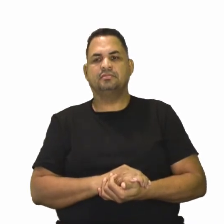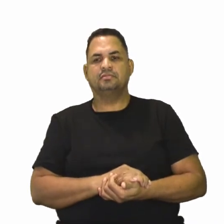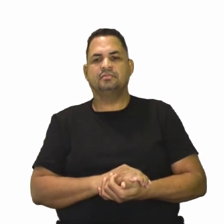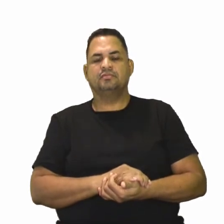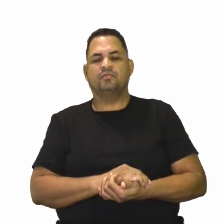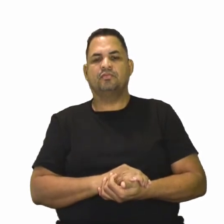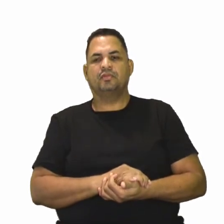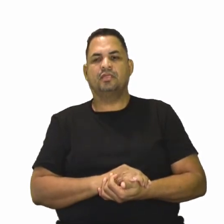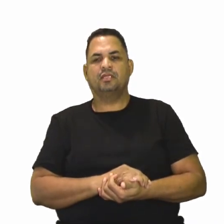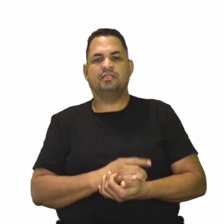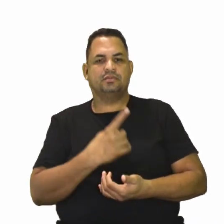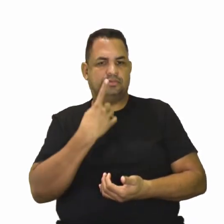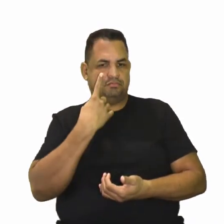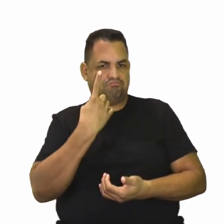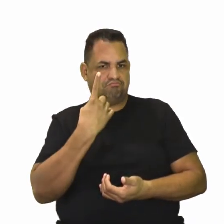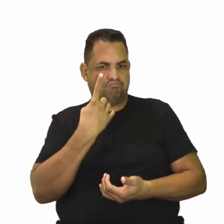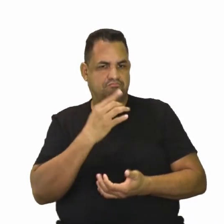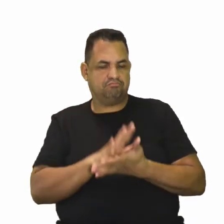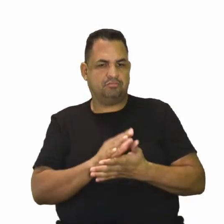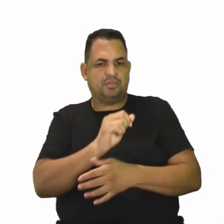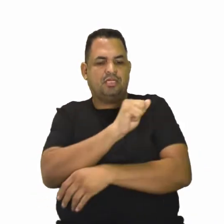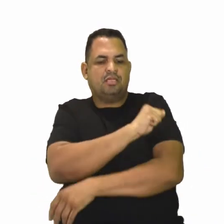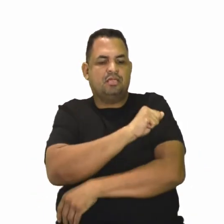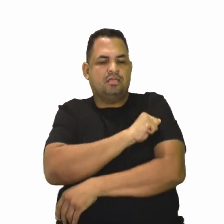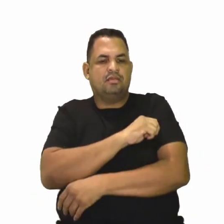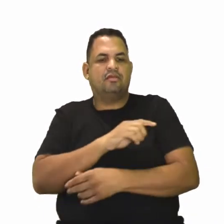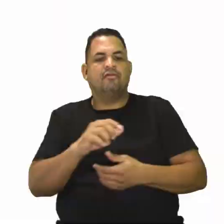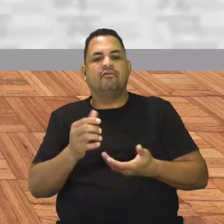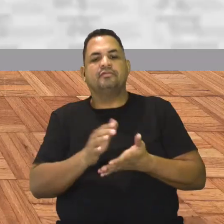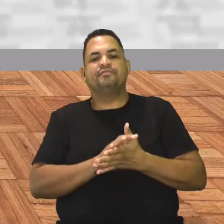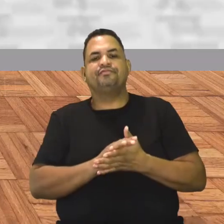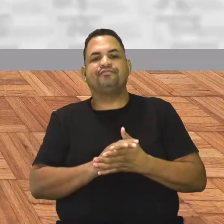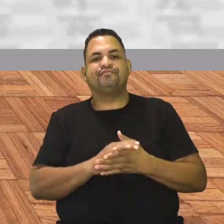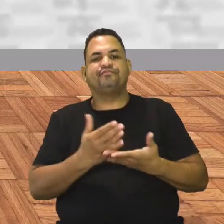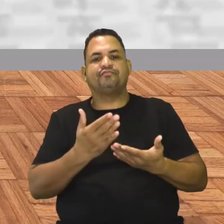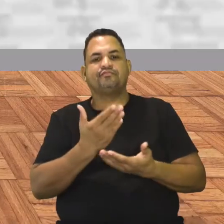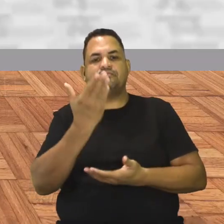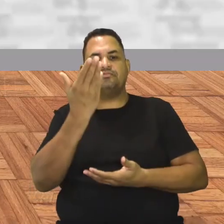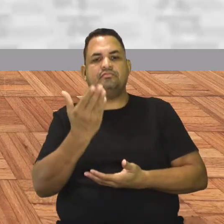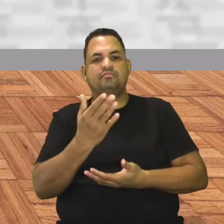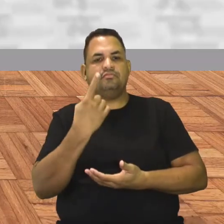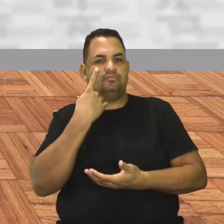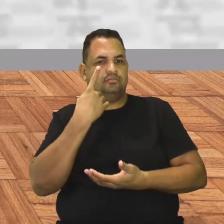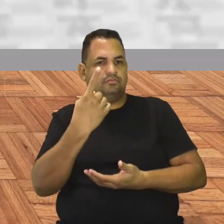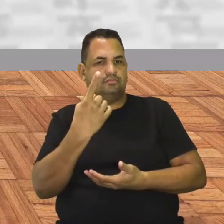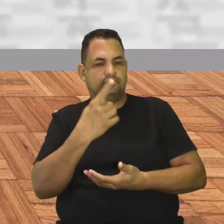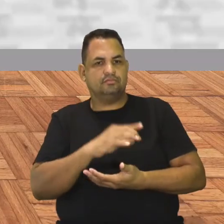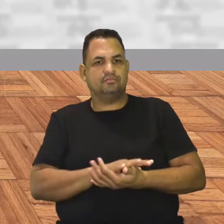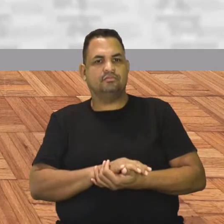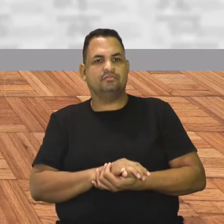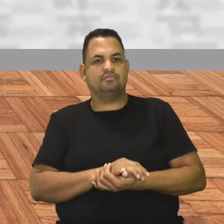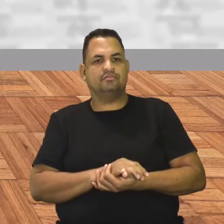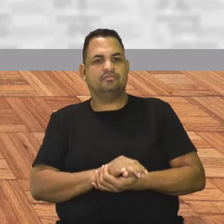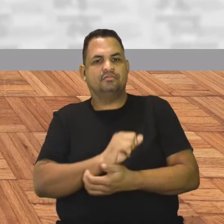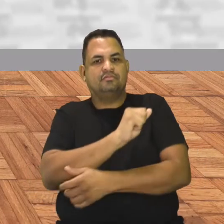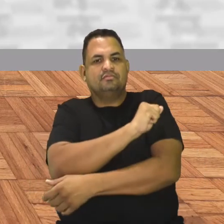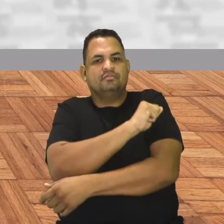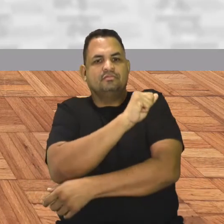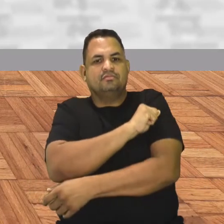Então, aí a gente olha aqui esses alunos fazendo o vestibular da China. Interessante nós olharmos isso daqui. Isso aqui são